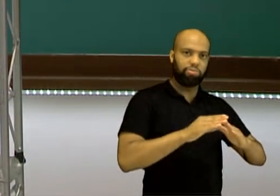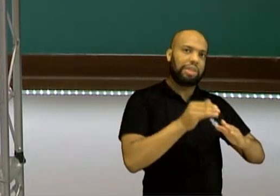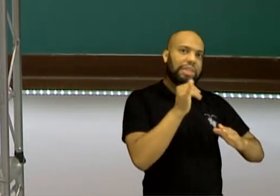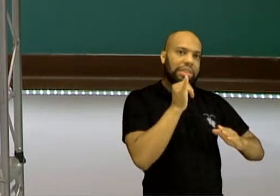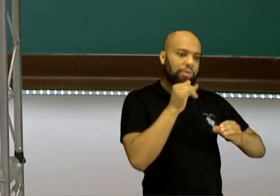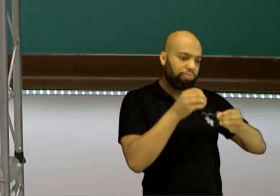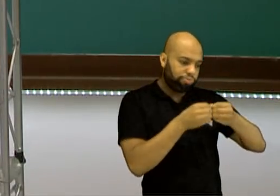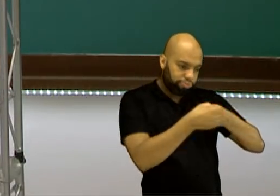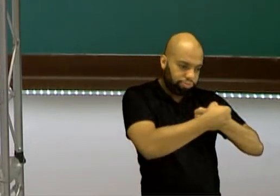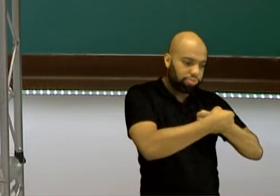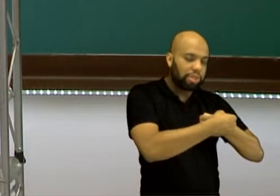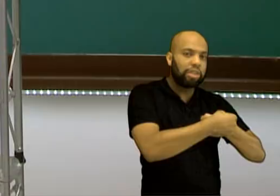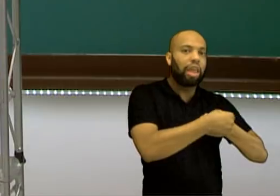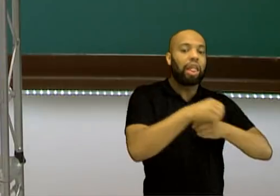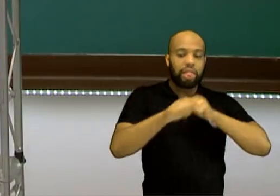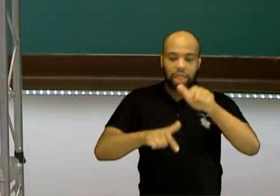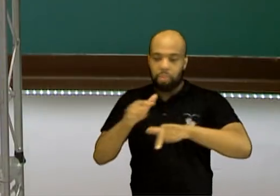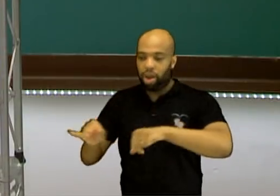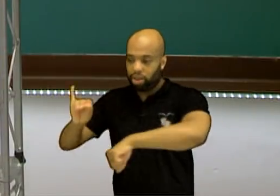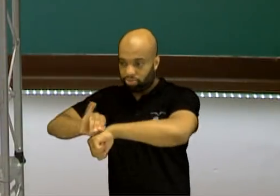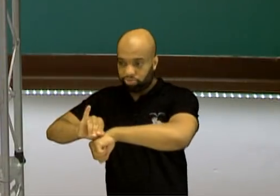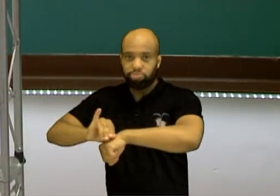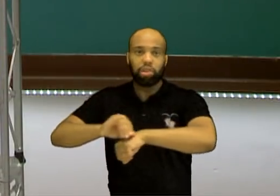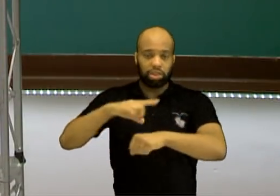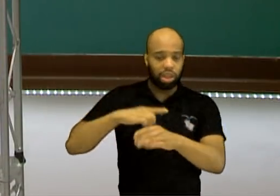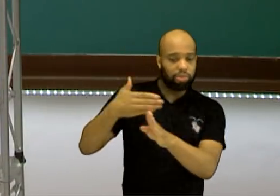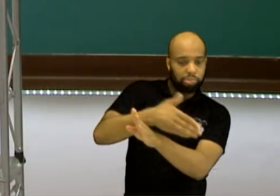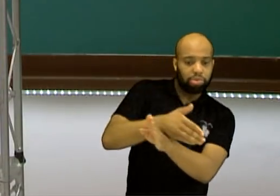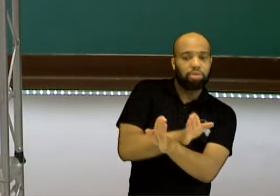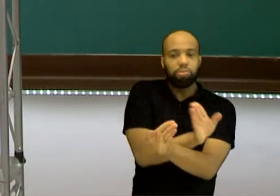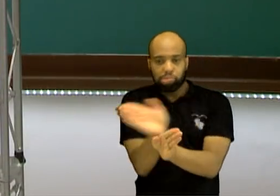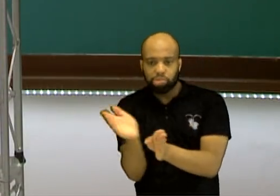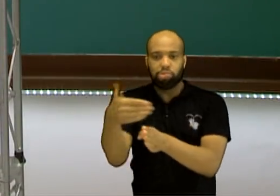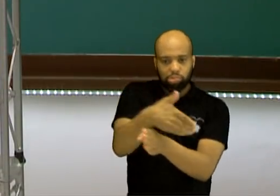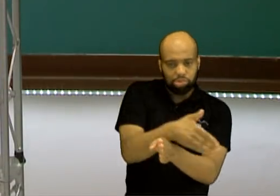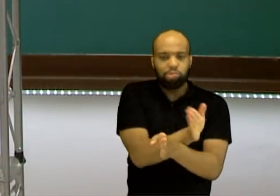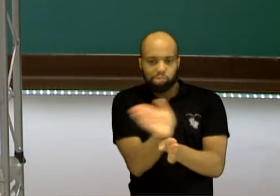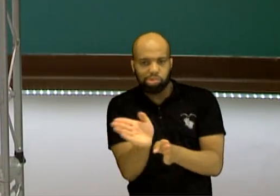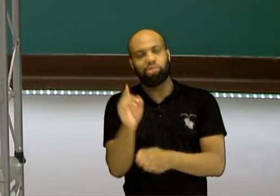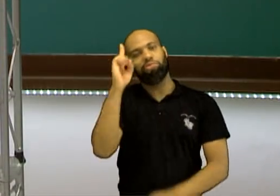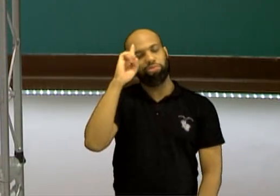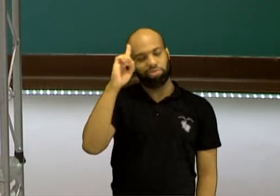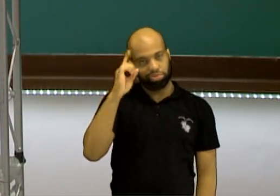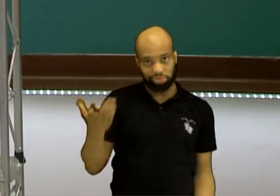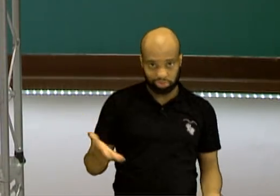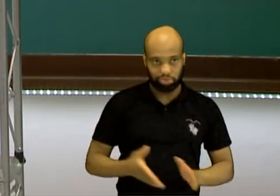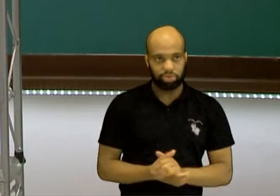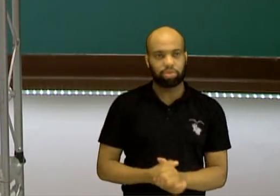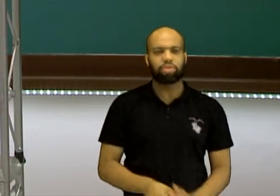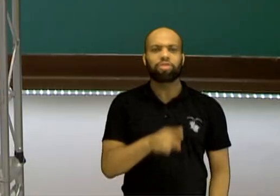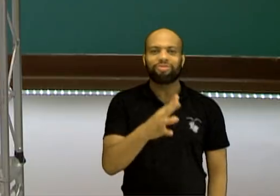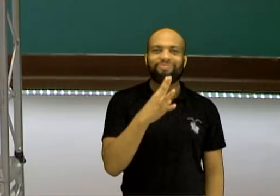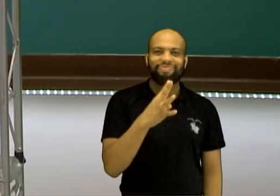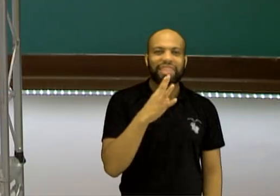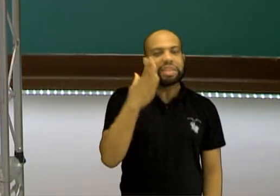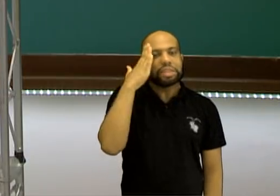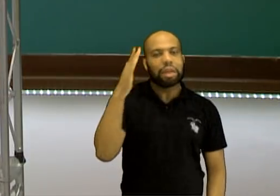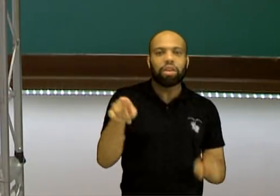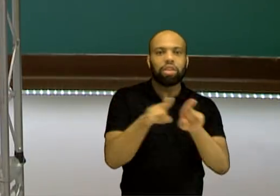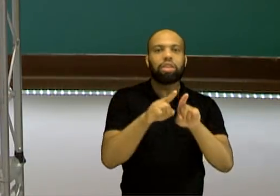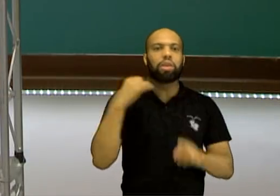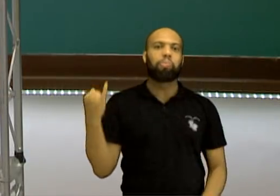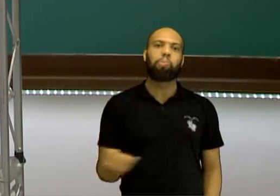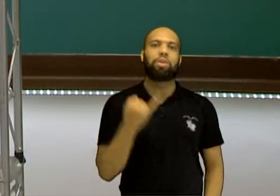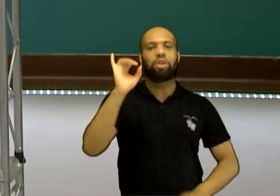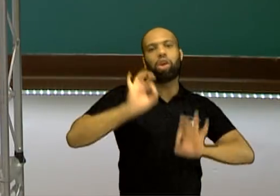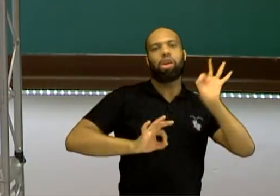trabalham na capital e ultrapassam esses limites diariamente nessas migrações pendulares. Você conhece ou sabe da importância da